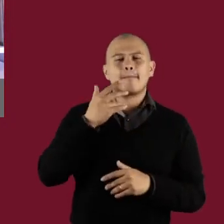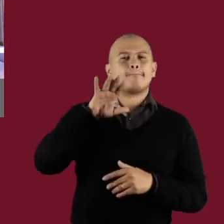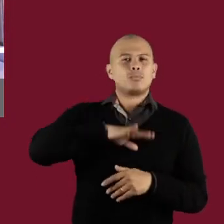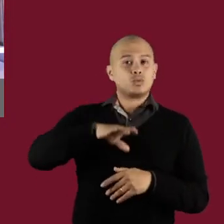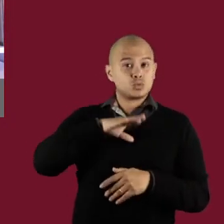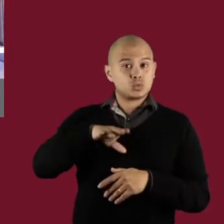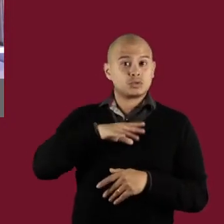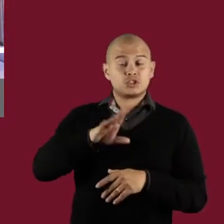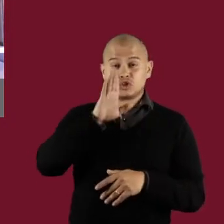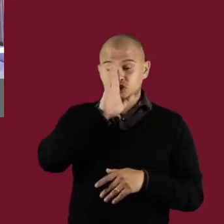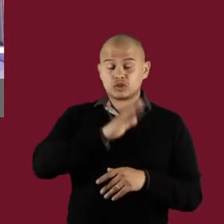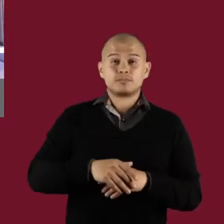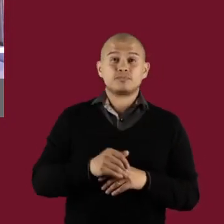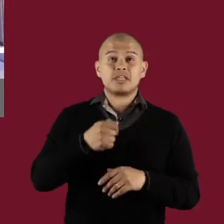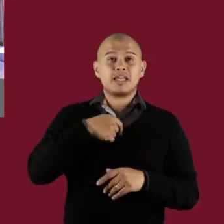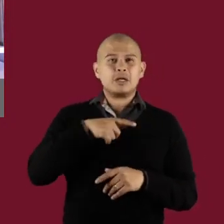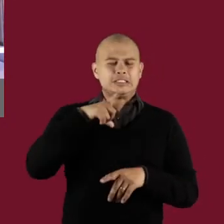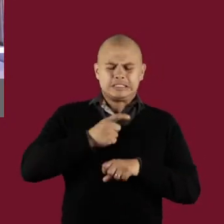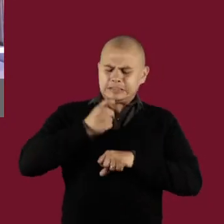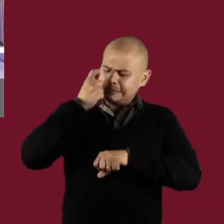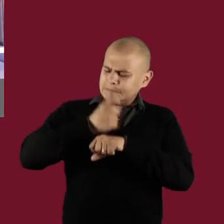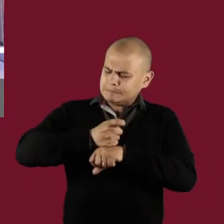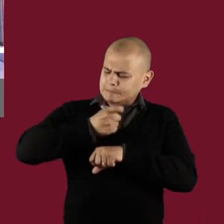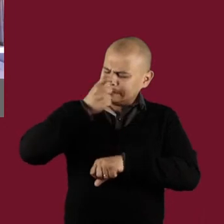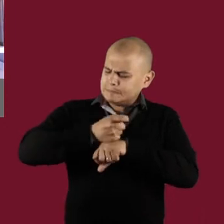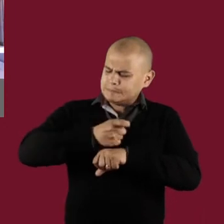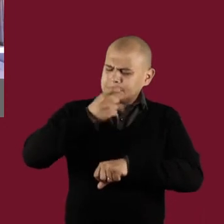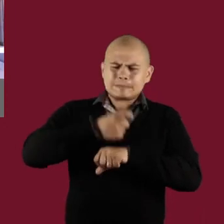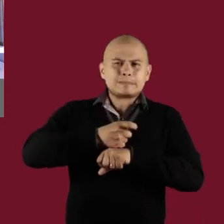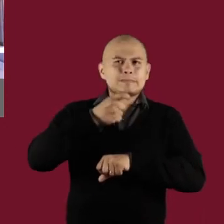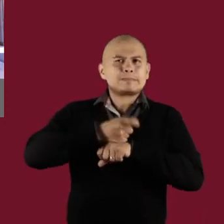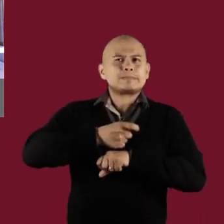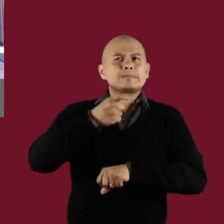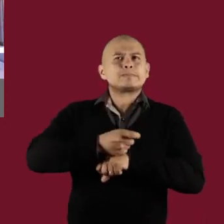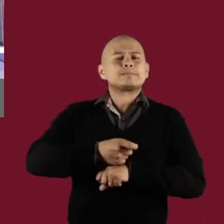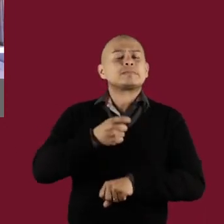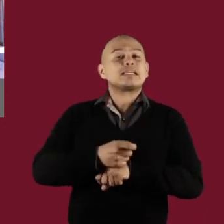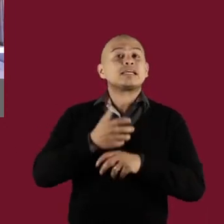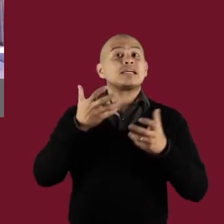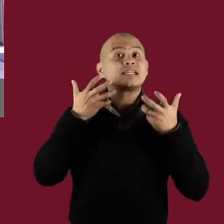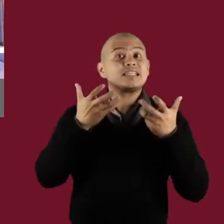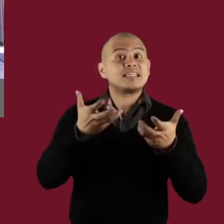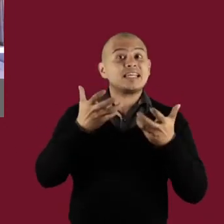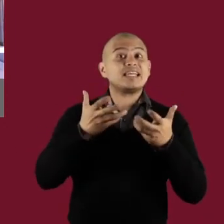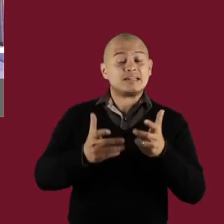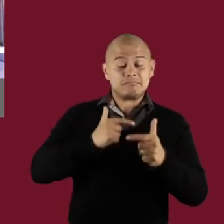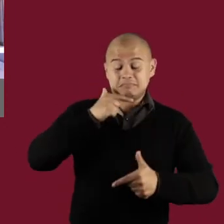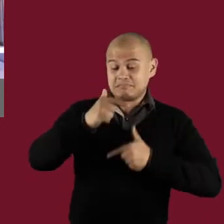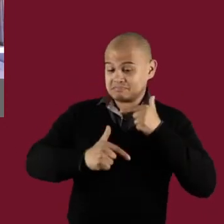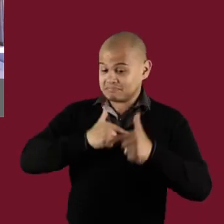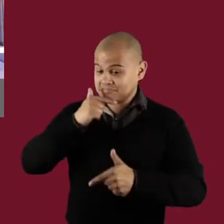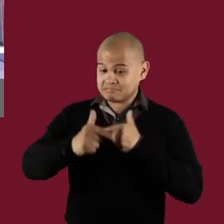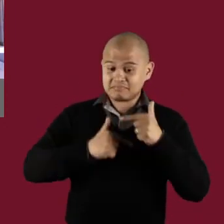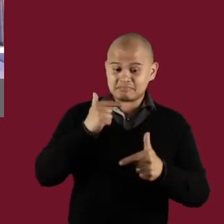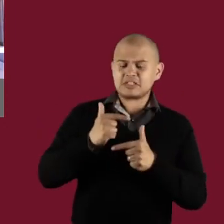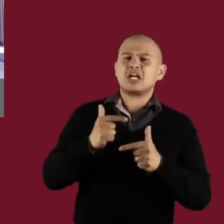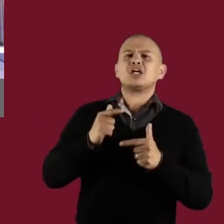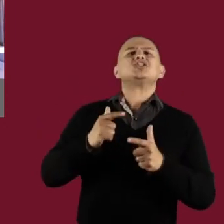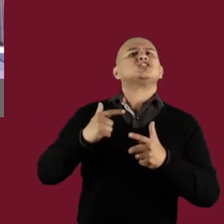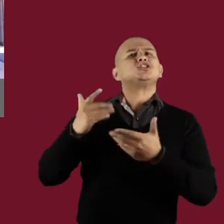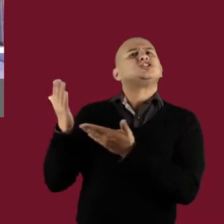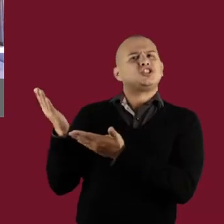Eu era um dos teimosos que queria que o serviço juvenil, portanto, da Rádio Jovem,